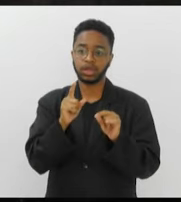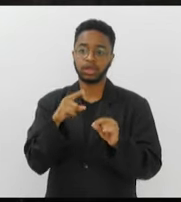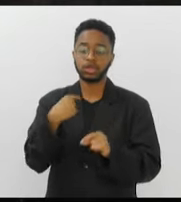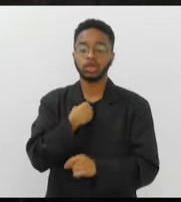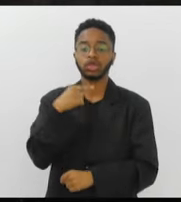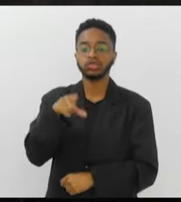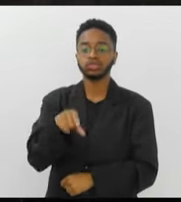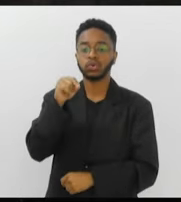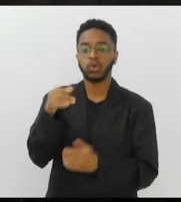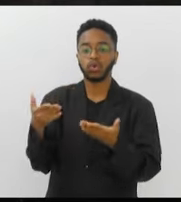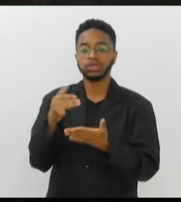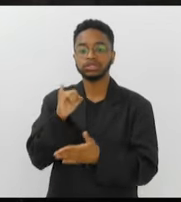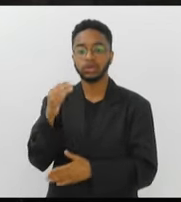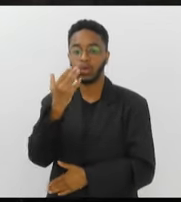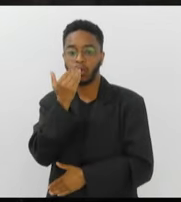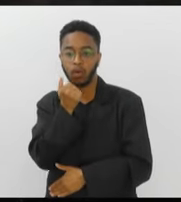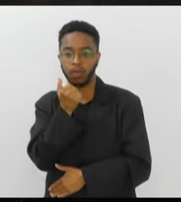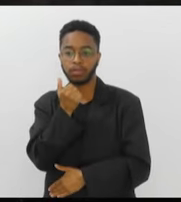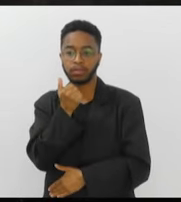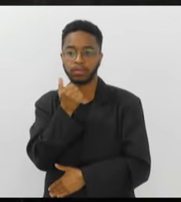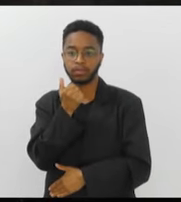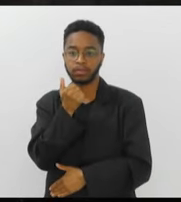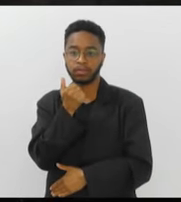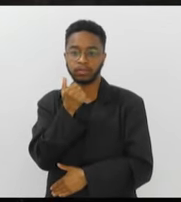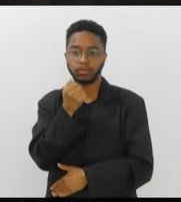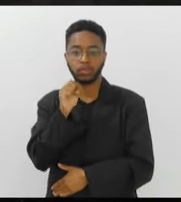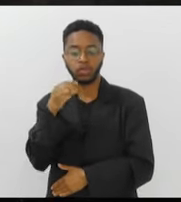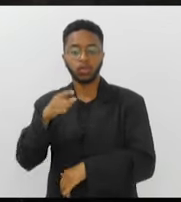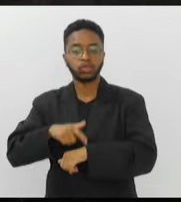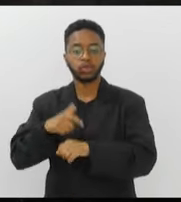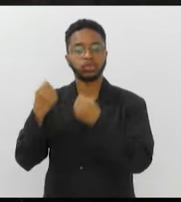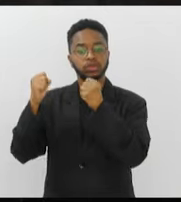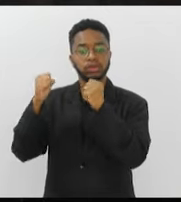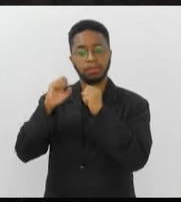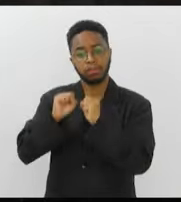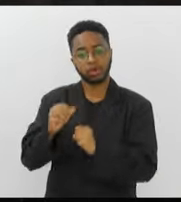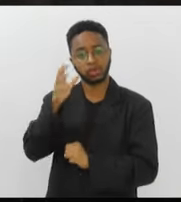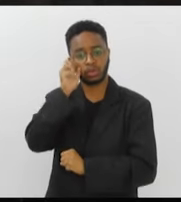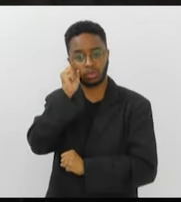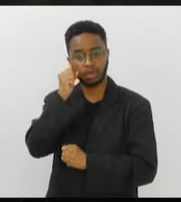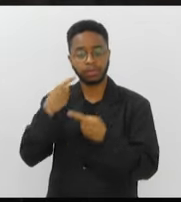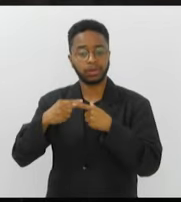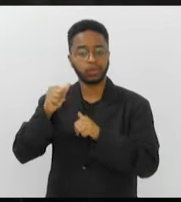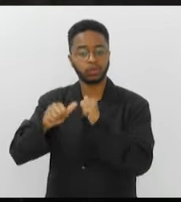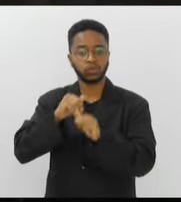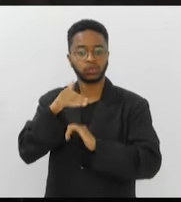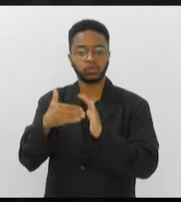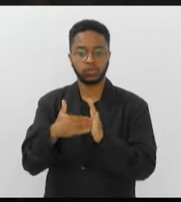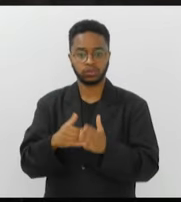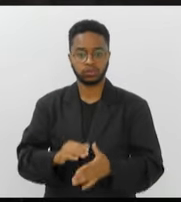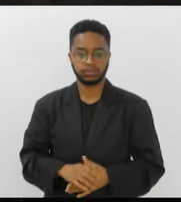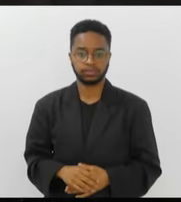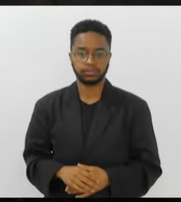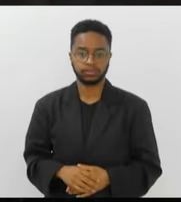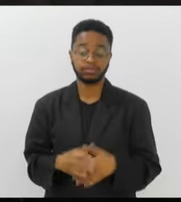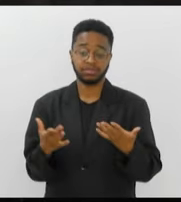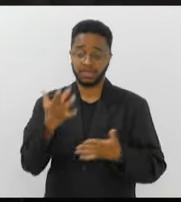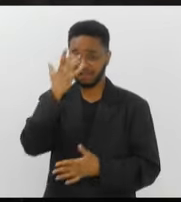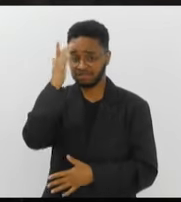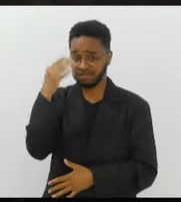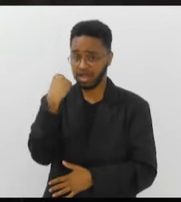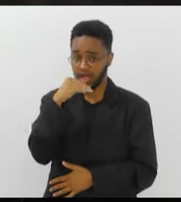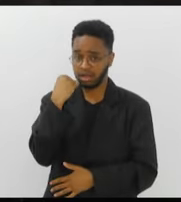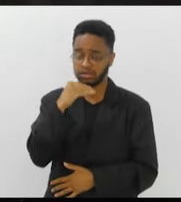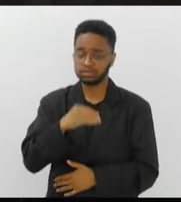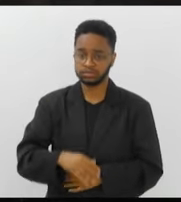escolhe. Se a gente come, é porque a hora da educação física eu posso ir dormir se eu quiser. Então mudou tudo. Então está muito fácil,